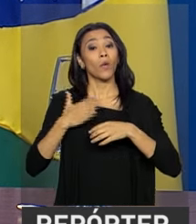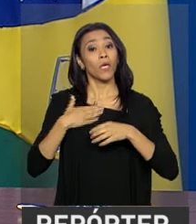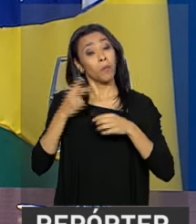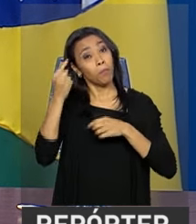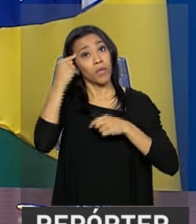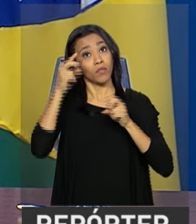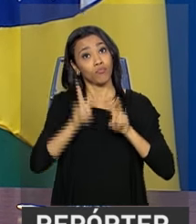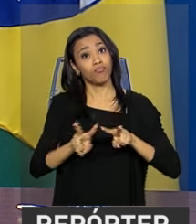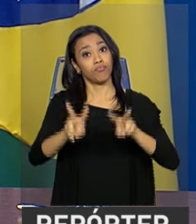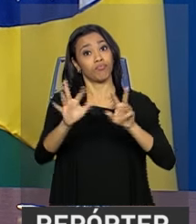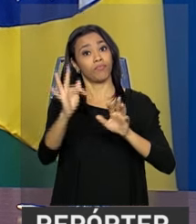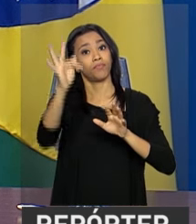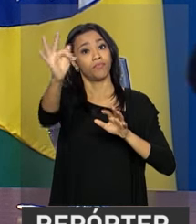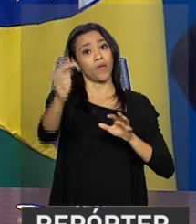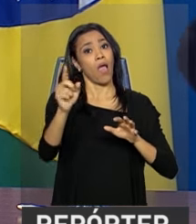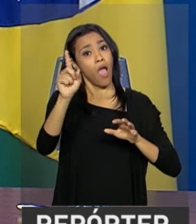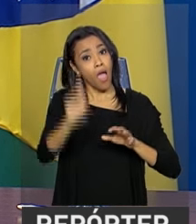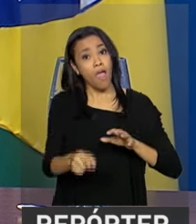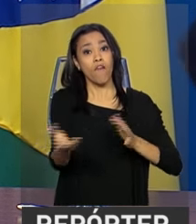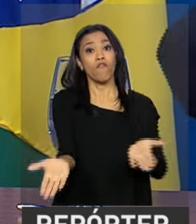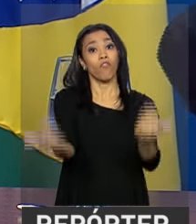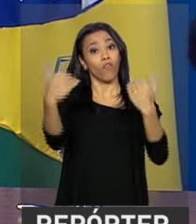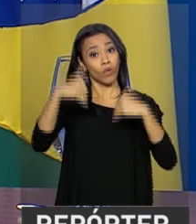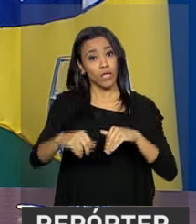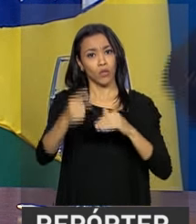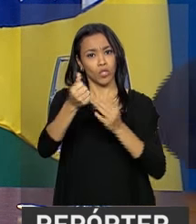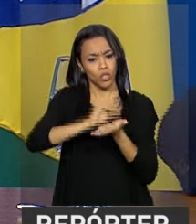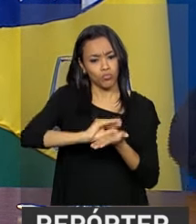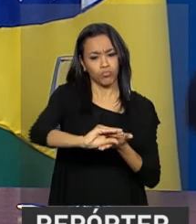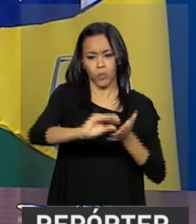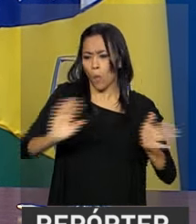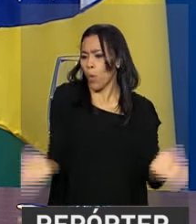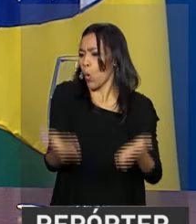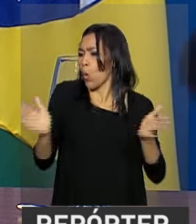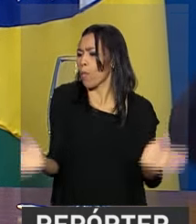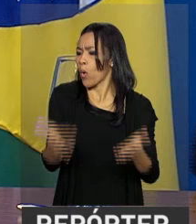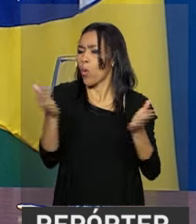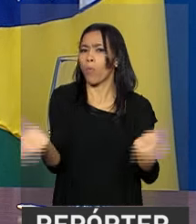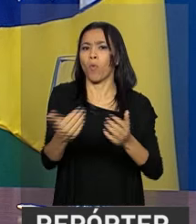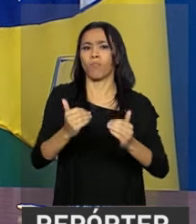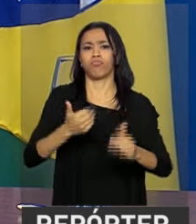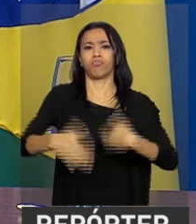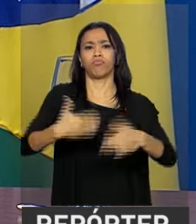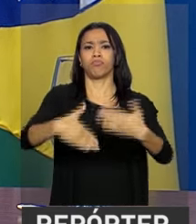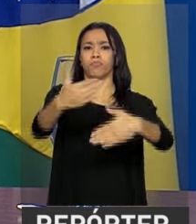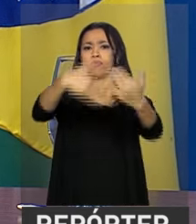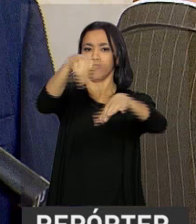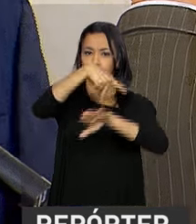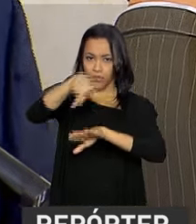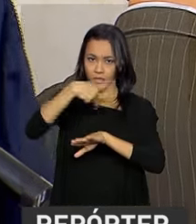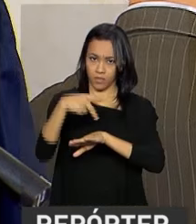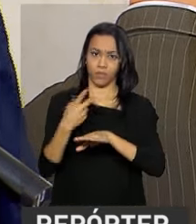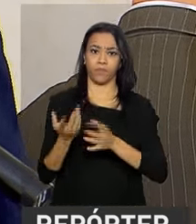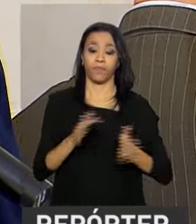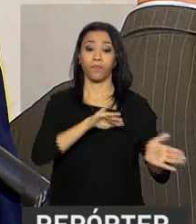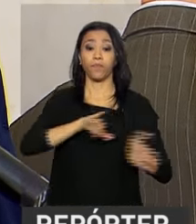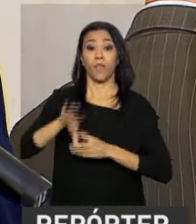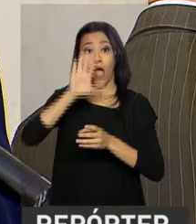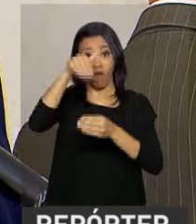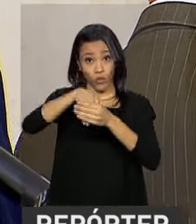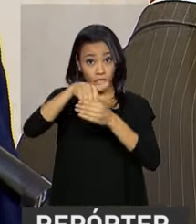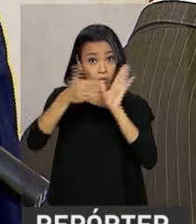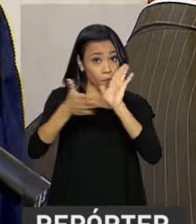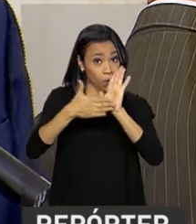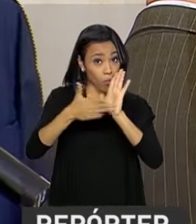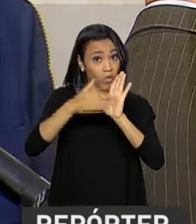expectativa, voltar com investimentos e ganhos de produtividade a aumentar o potencial de crescimento do Brasil. A votação da